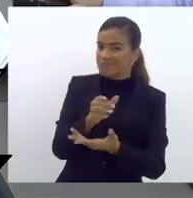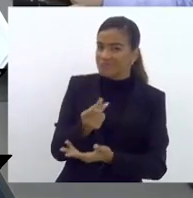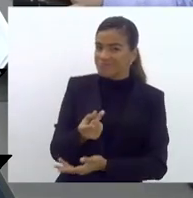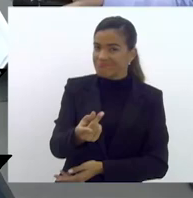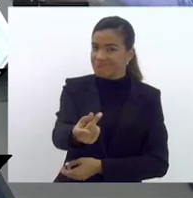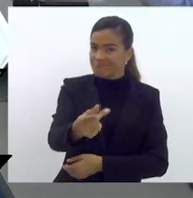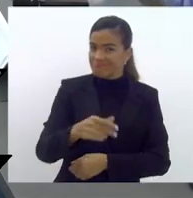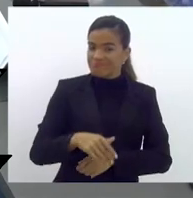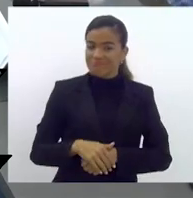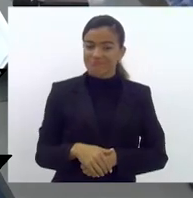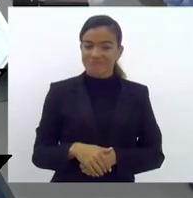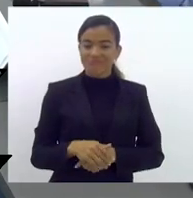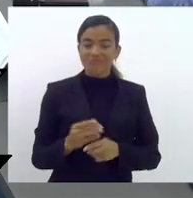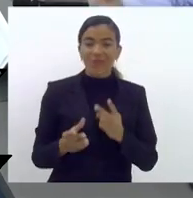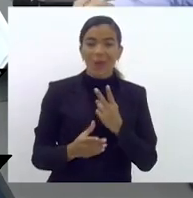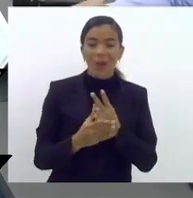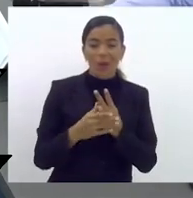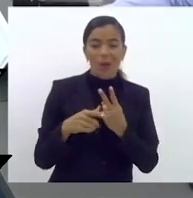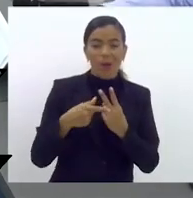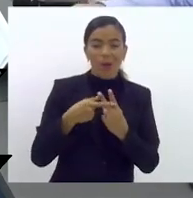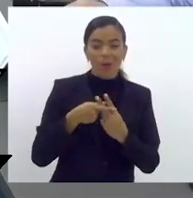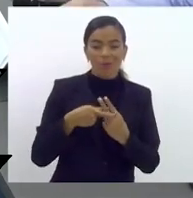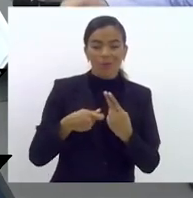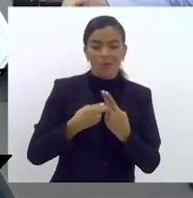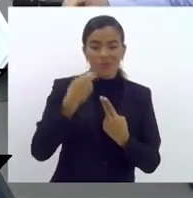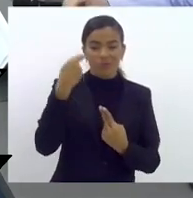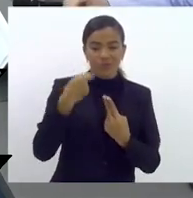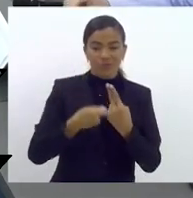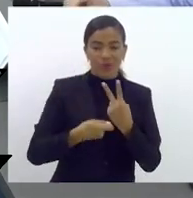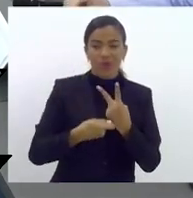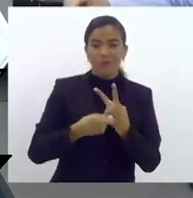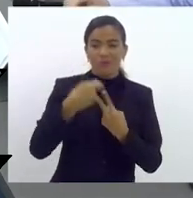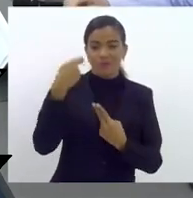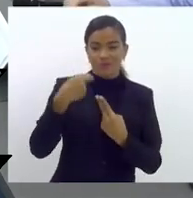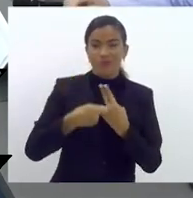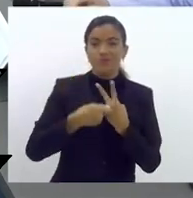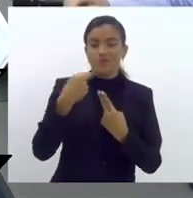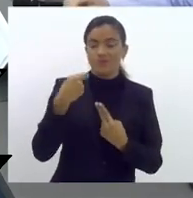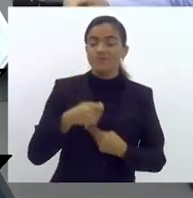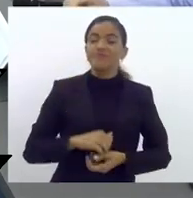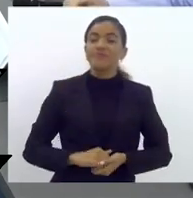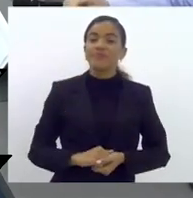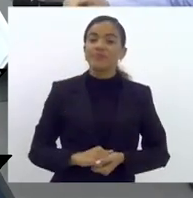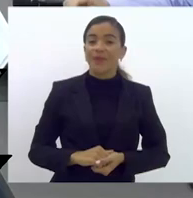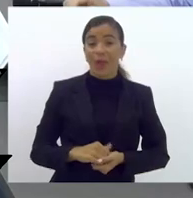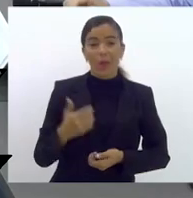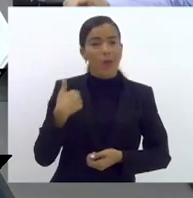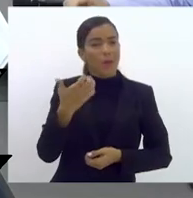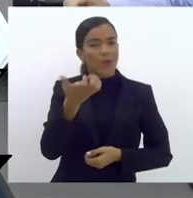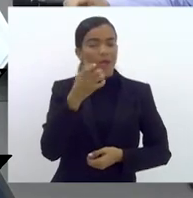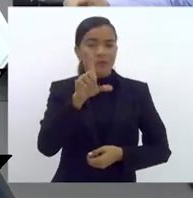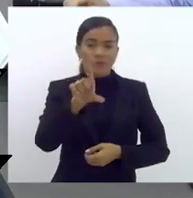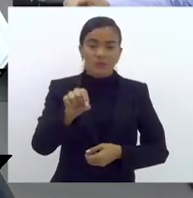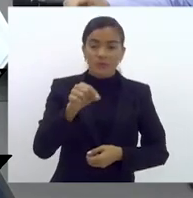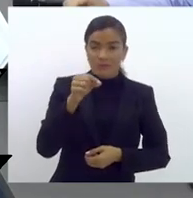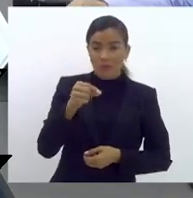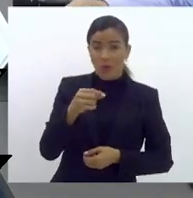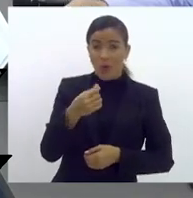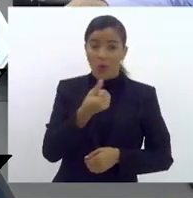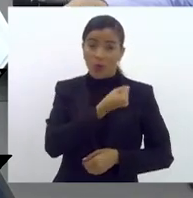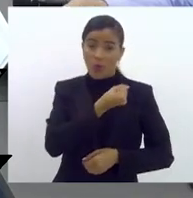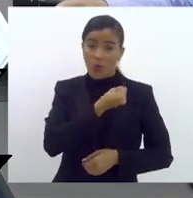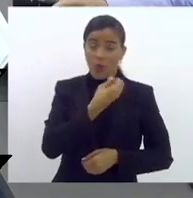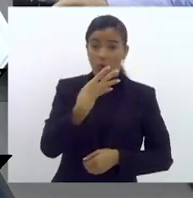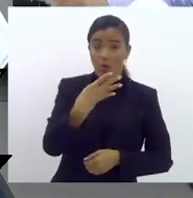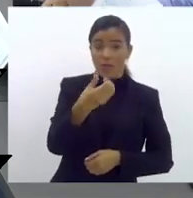Maracanã com vossa excelência quinta-feira Verônica eu queria solicitar se fosse possível o item 46